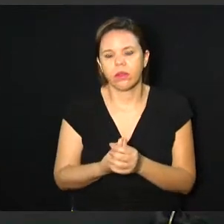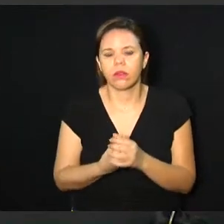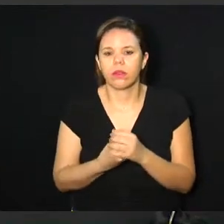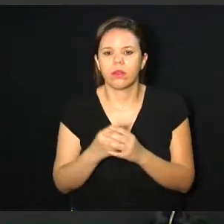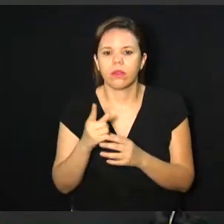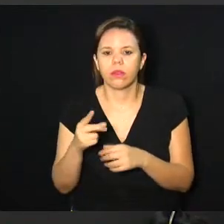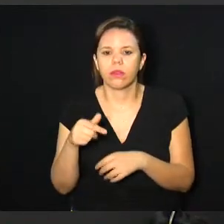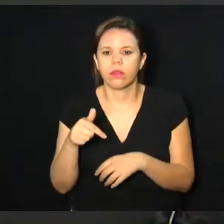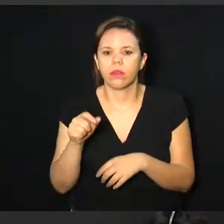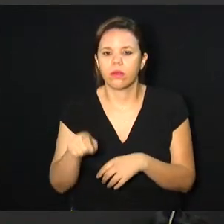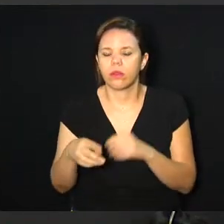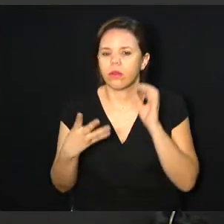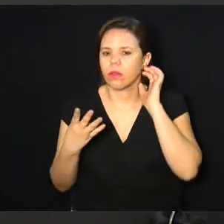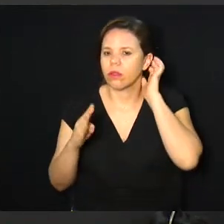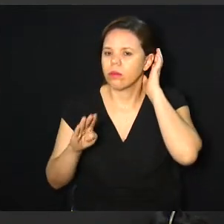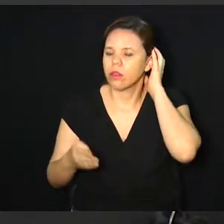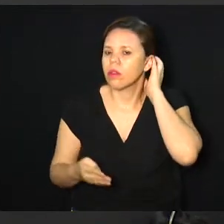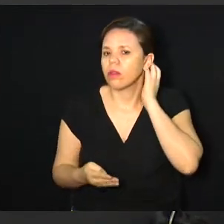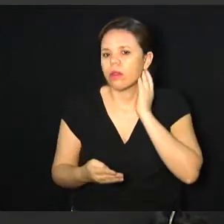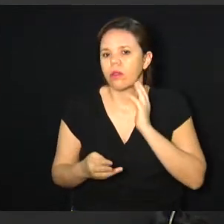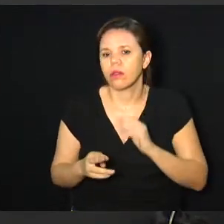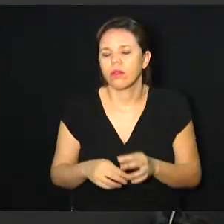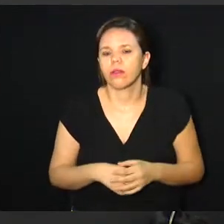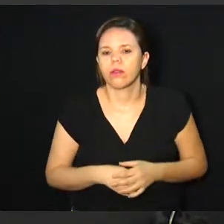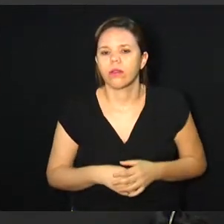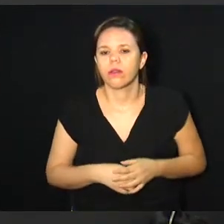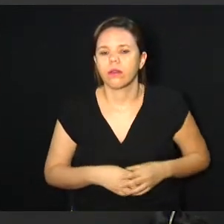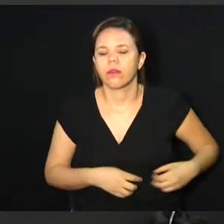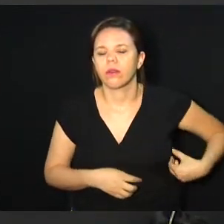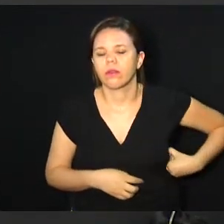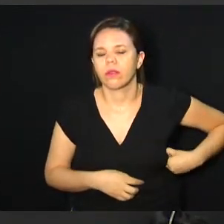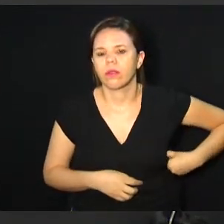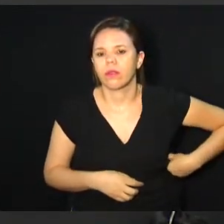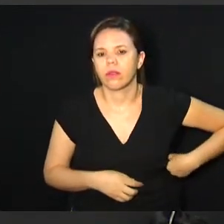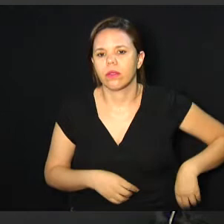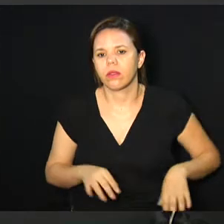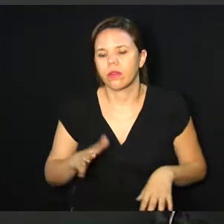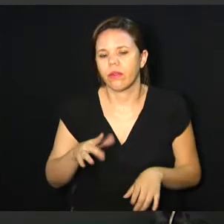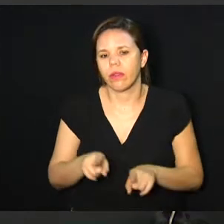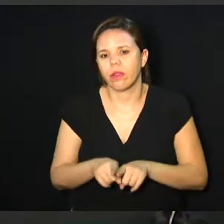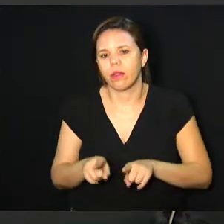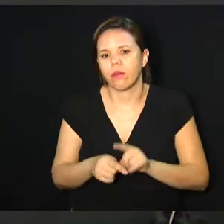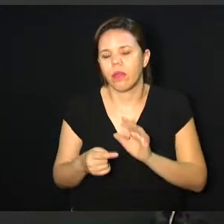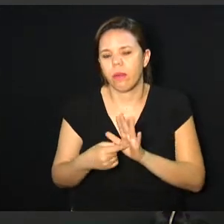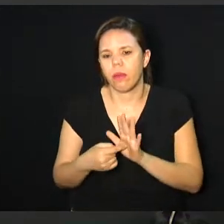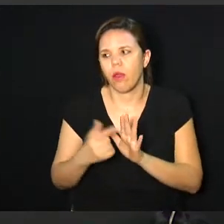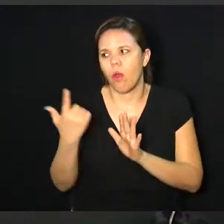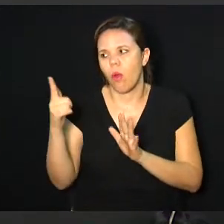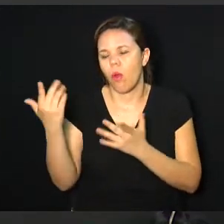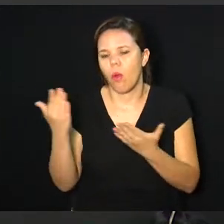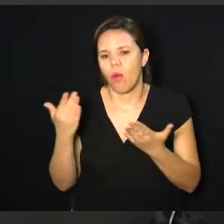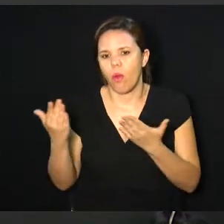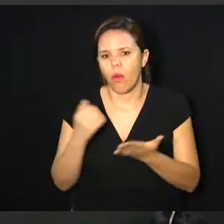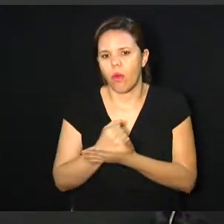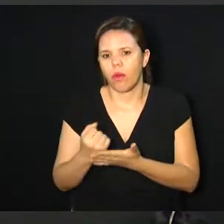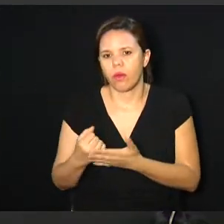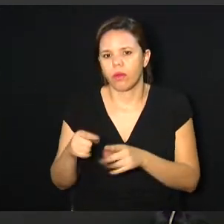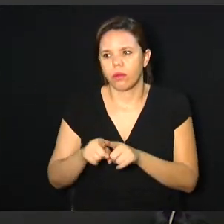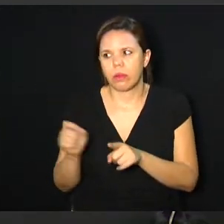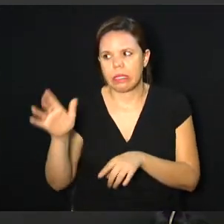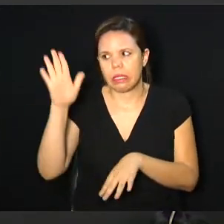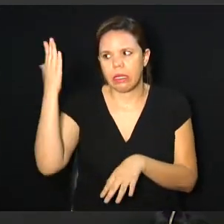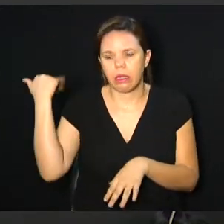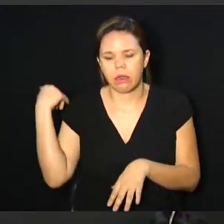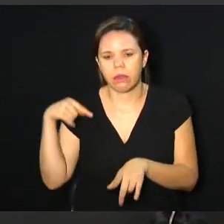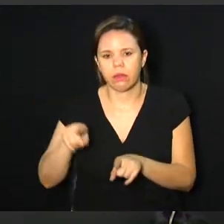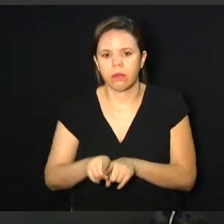esses 7,4 bilhões. Talvez até à luz de outros contratos. Eu sei que é um dos contratos mais